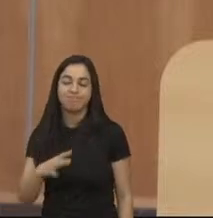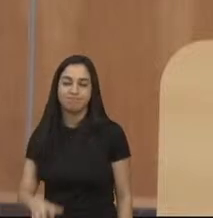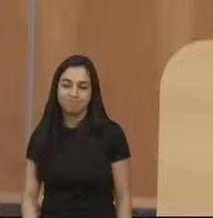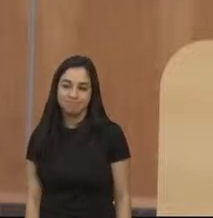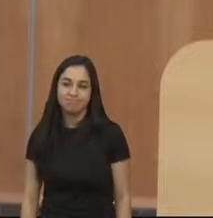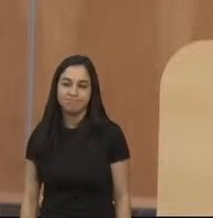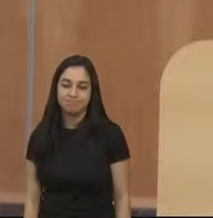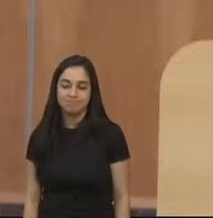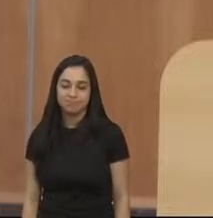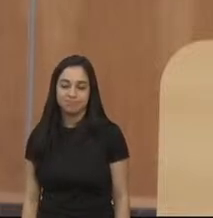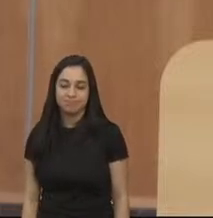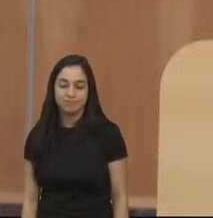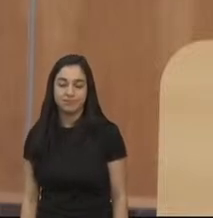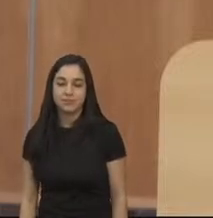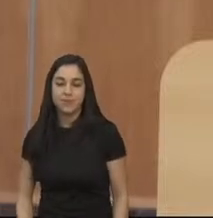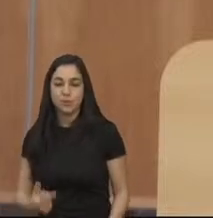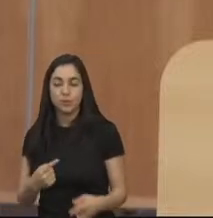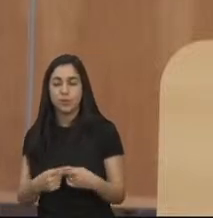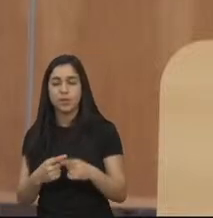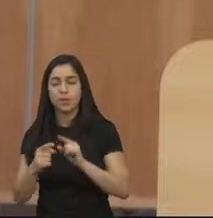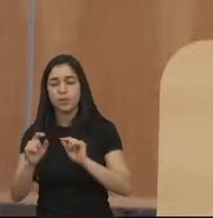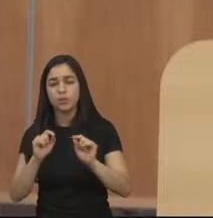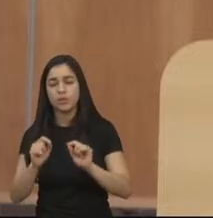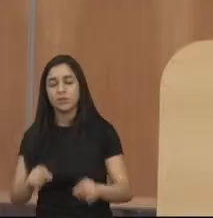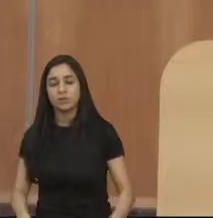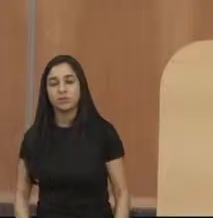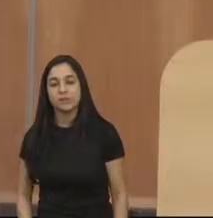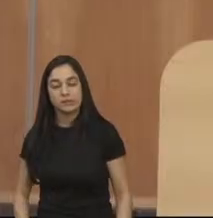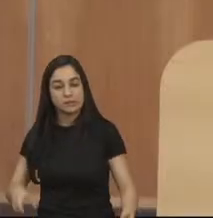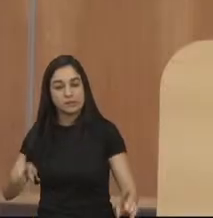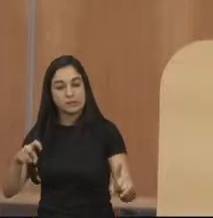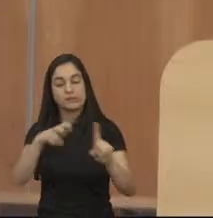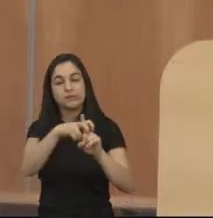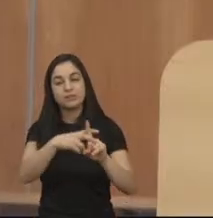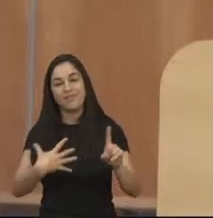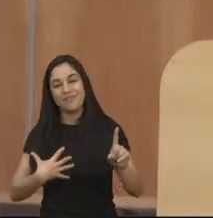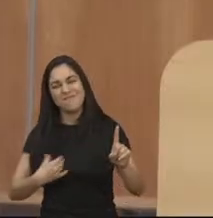Porque, olha, perder um filho no trânsito